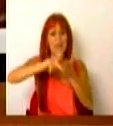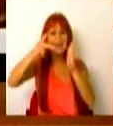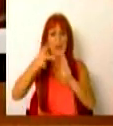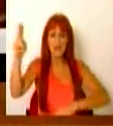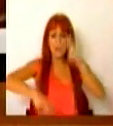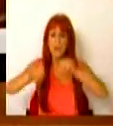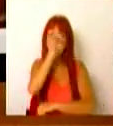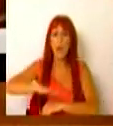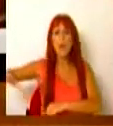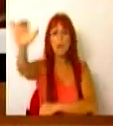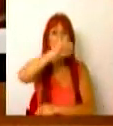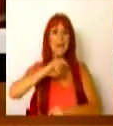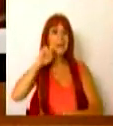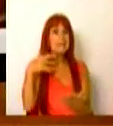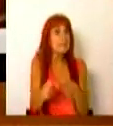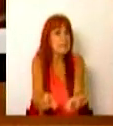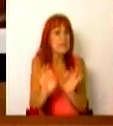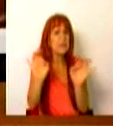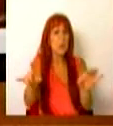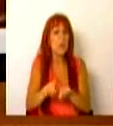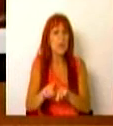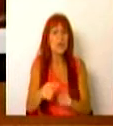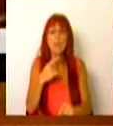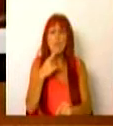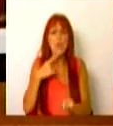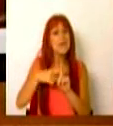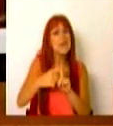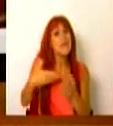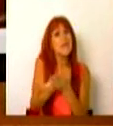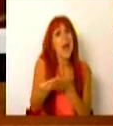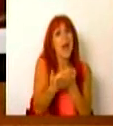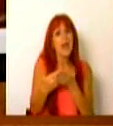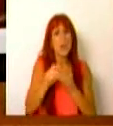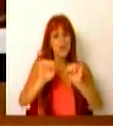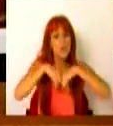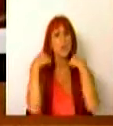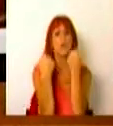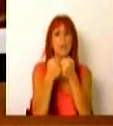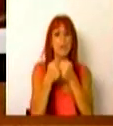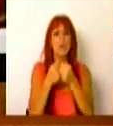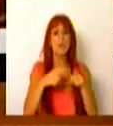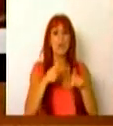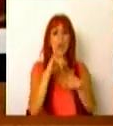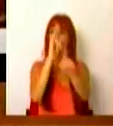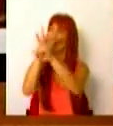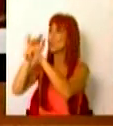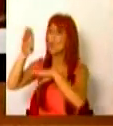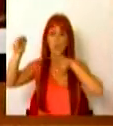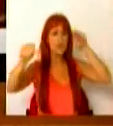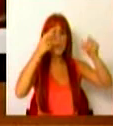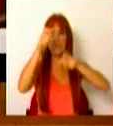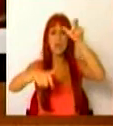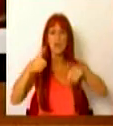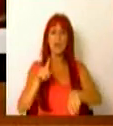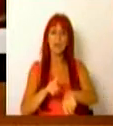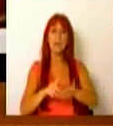financeiro e ambiental e assegure igualmente significativos benefícios económicos e sociais para os múltiplos territórios e populações. Sr.